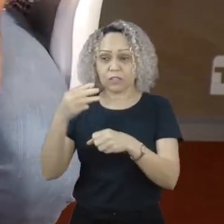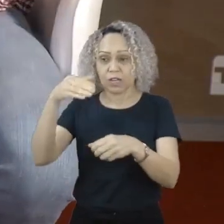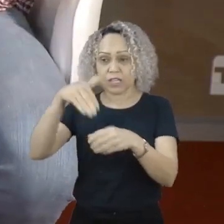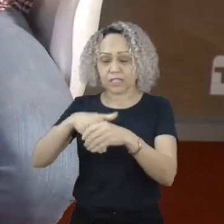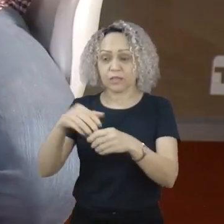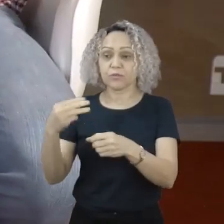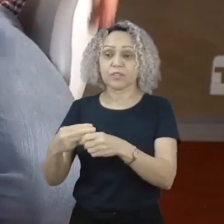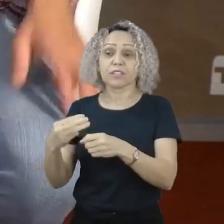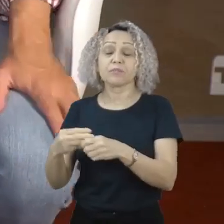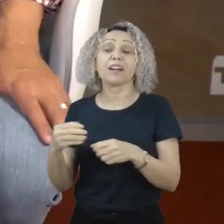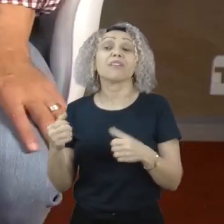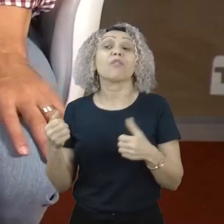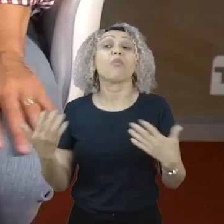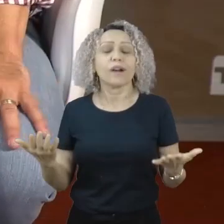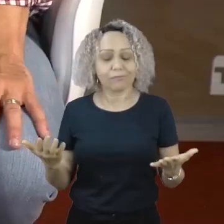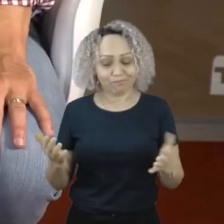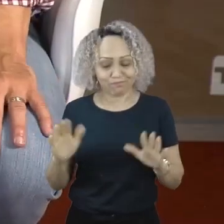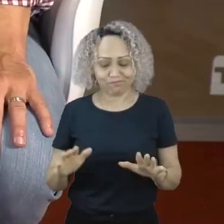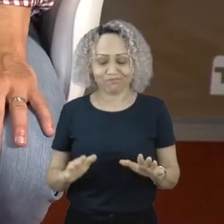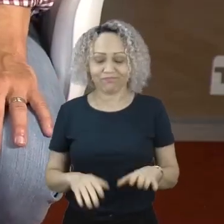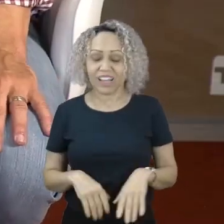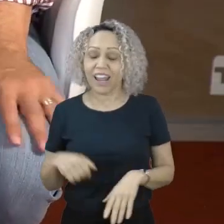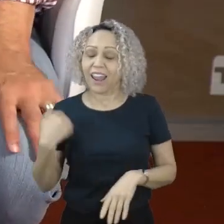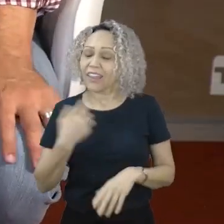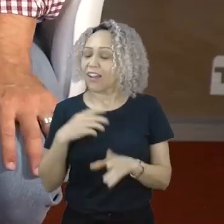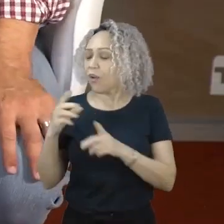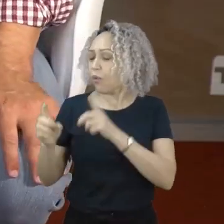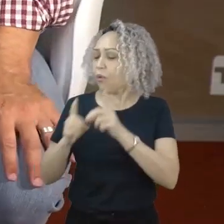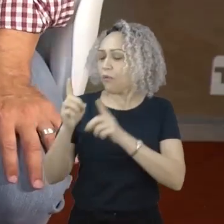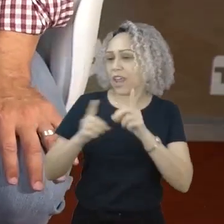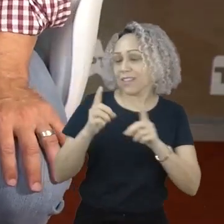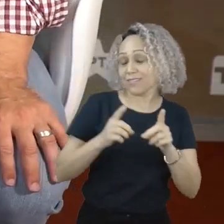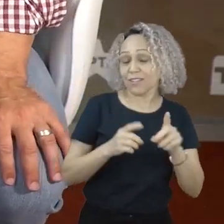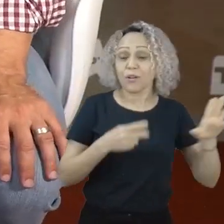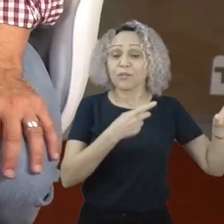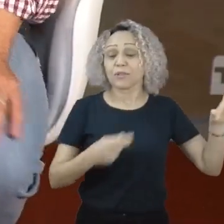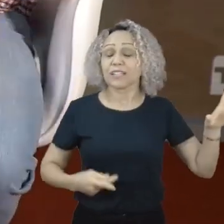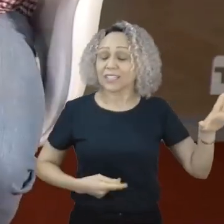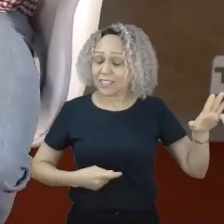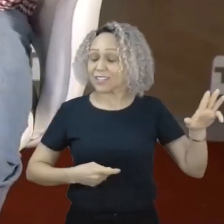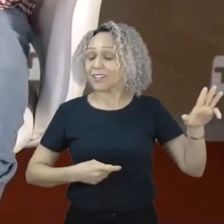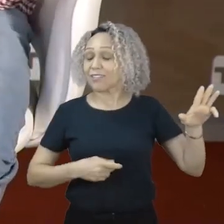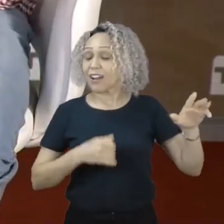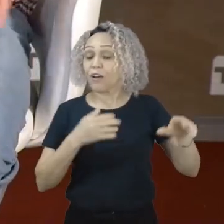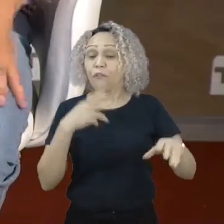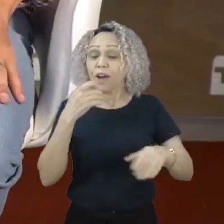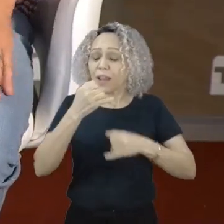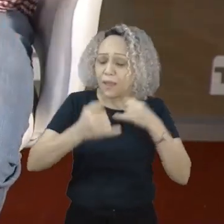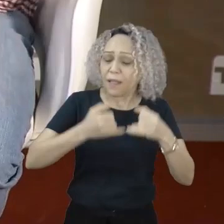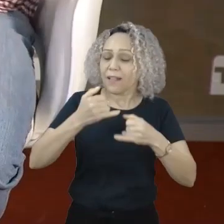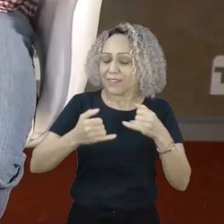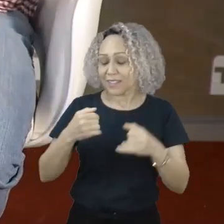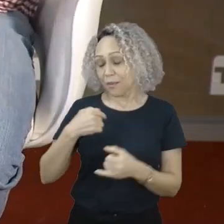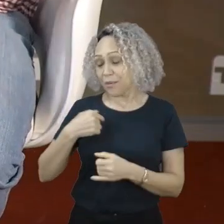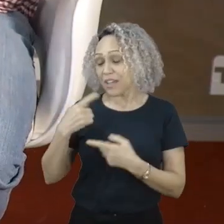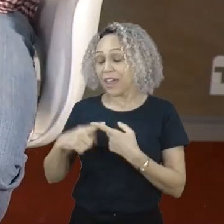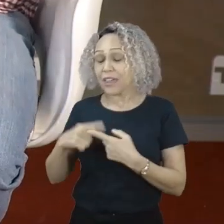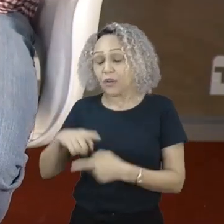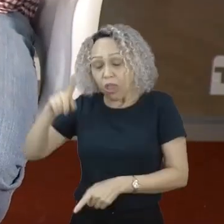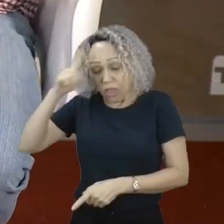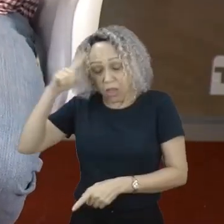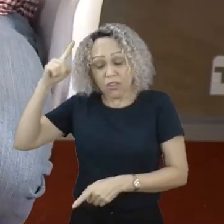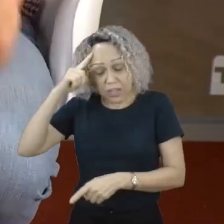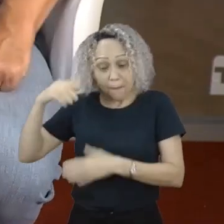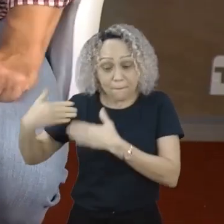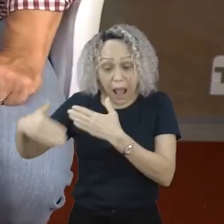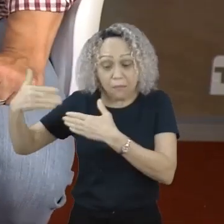A gente dialoga muito, o presidente Lula até brincou, falando que eu me mato todo dia para dialogar e construir acordo. É verdade, eu me mato,